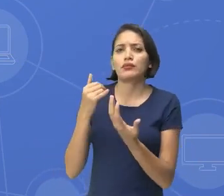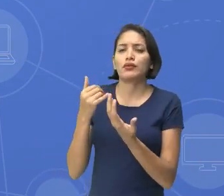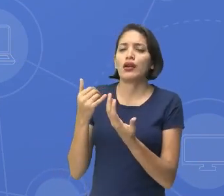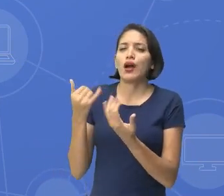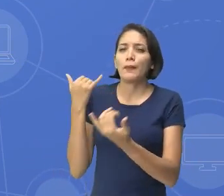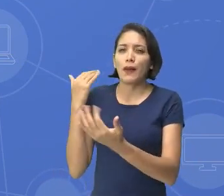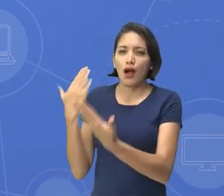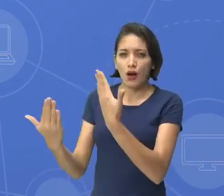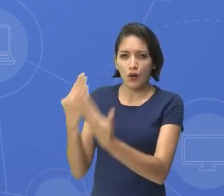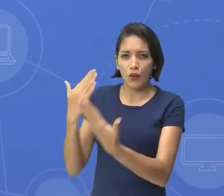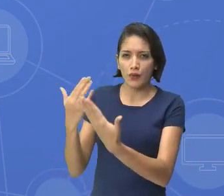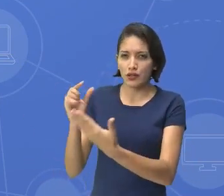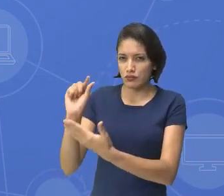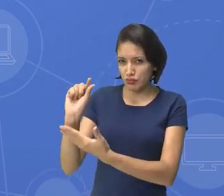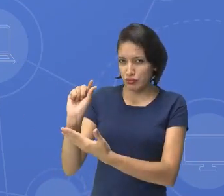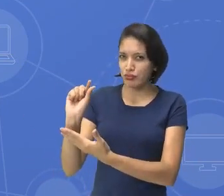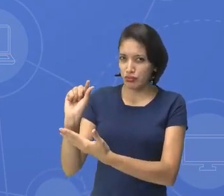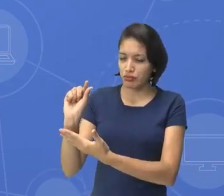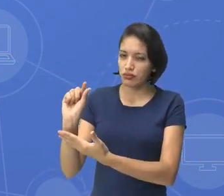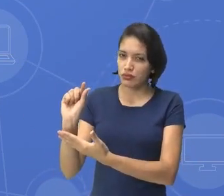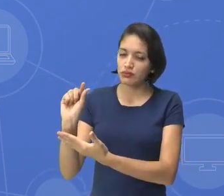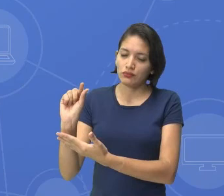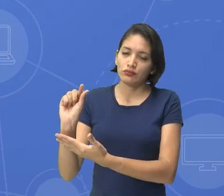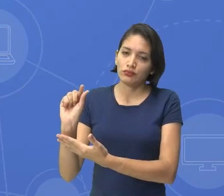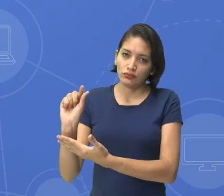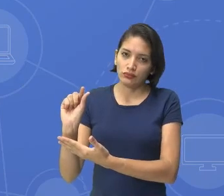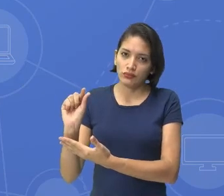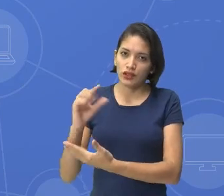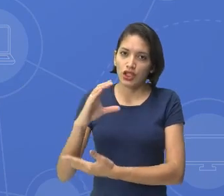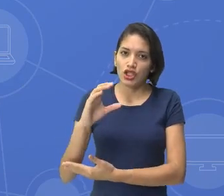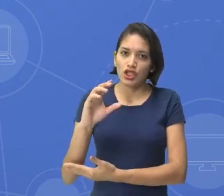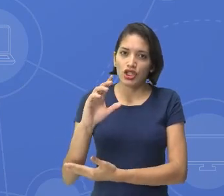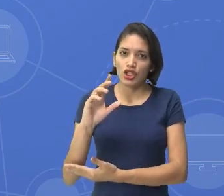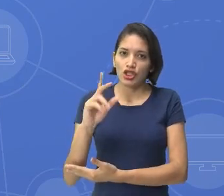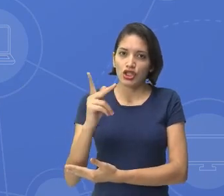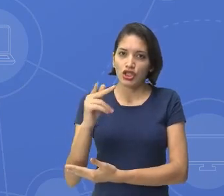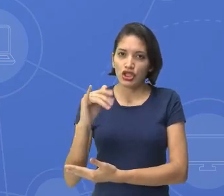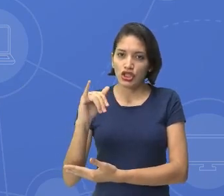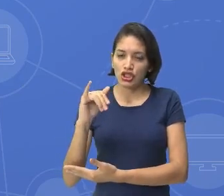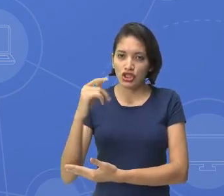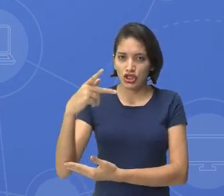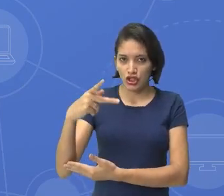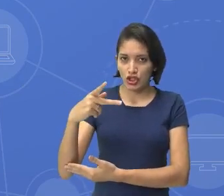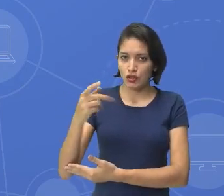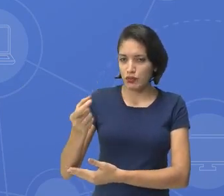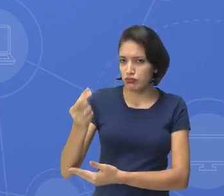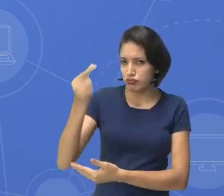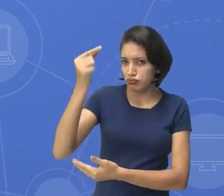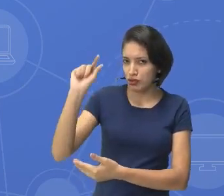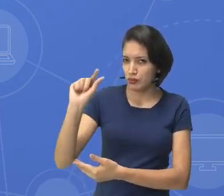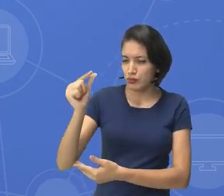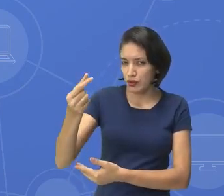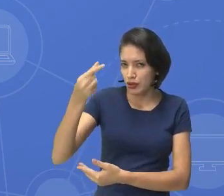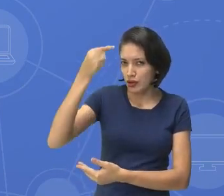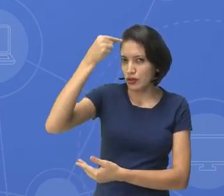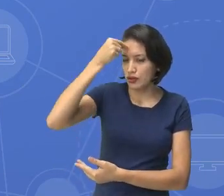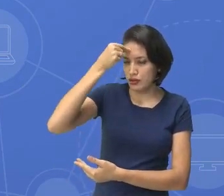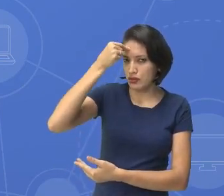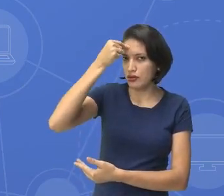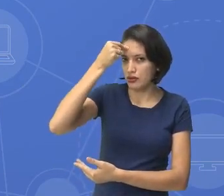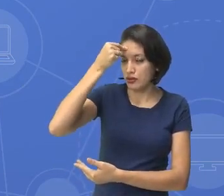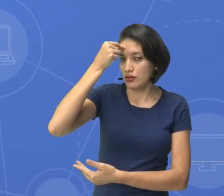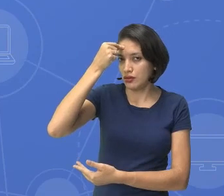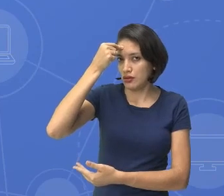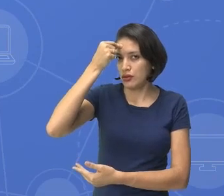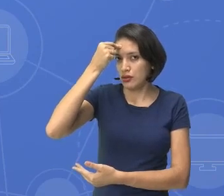chip, que nós estamos caminhando para isso, né? Um chip que alguém coloca na sua cabeça, enfia na sua cabeça,